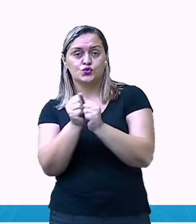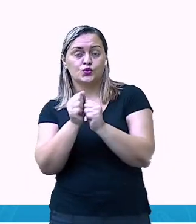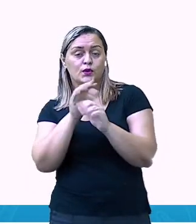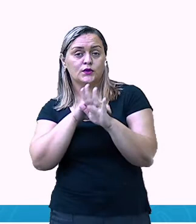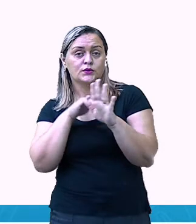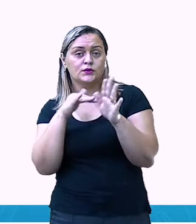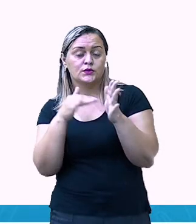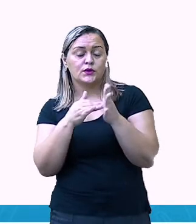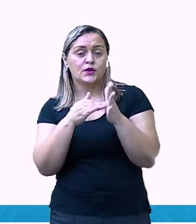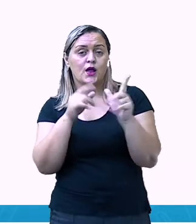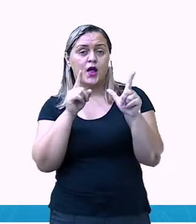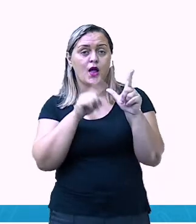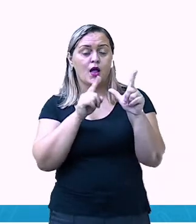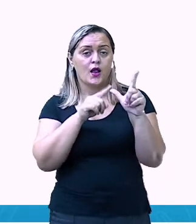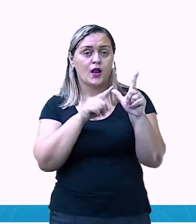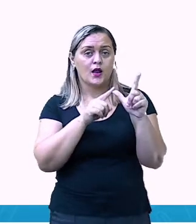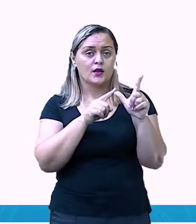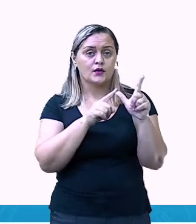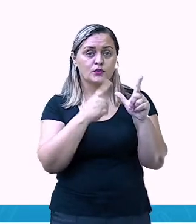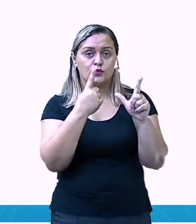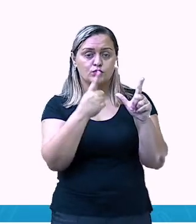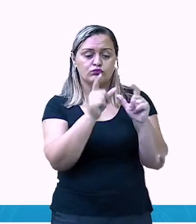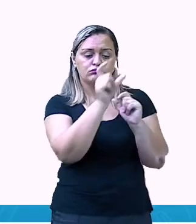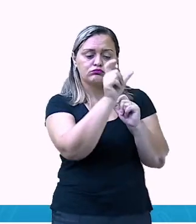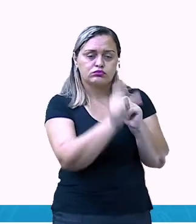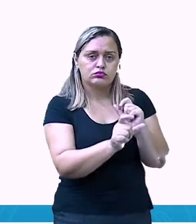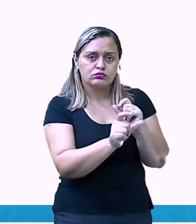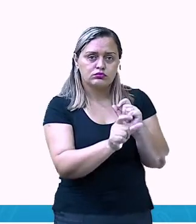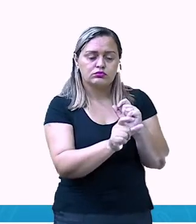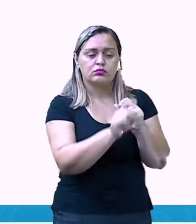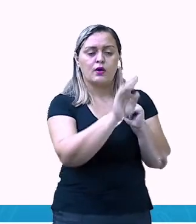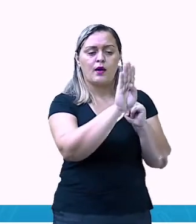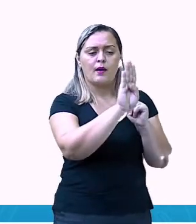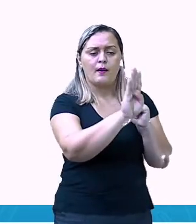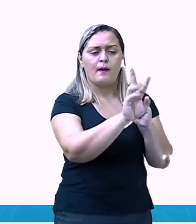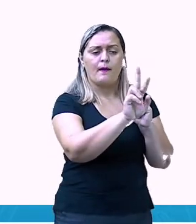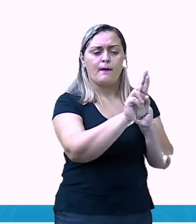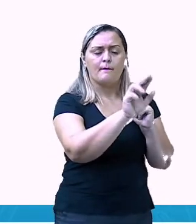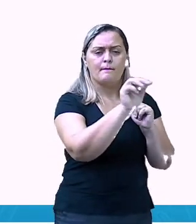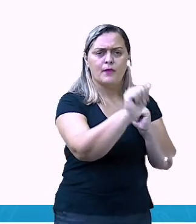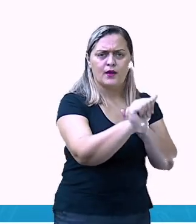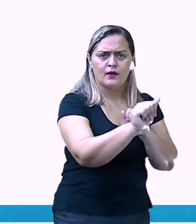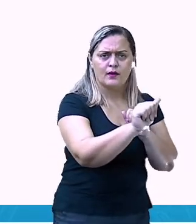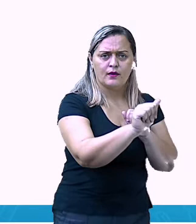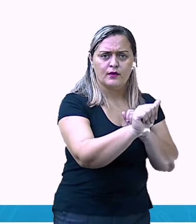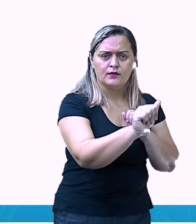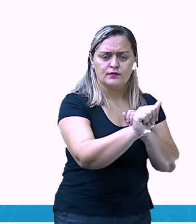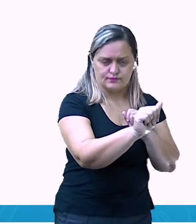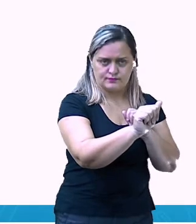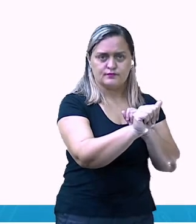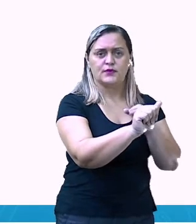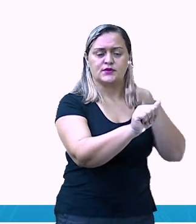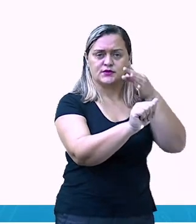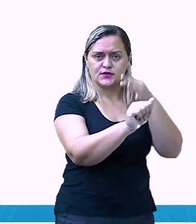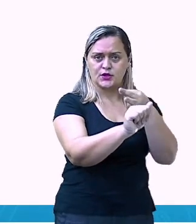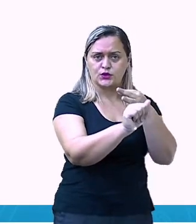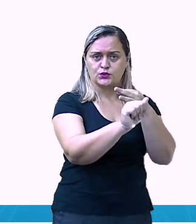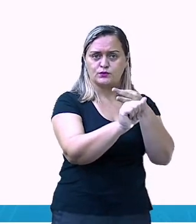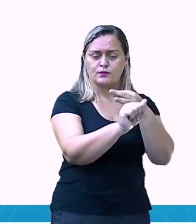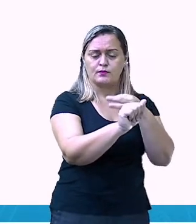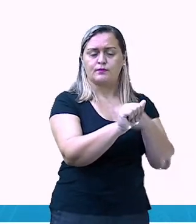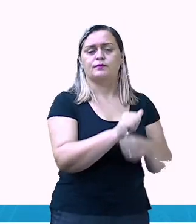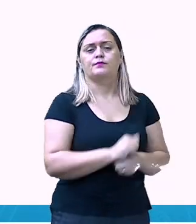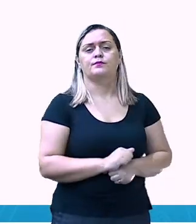para o B, o R e o A. B, b, b, brá. Eu fiz o som dela, só que junto,